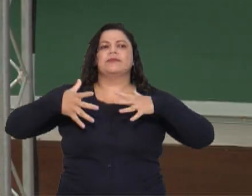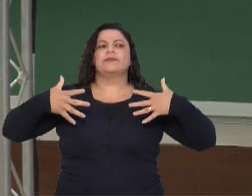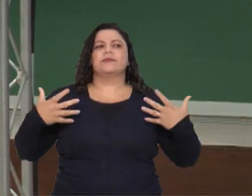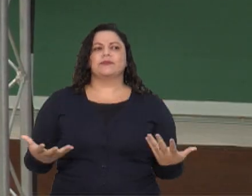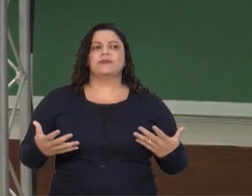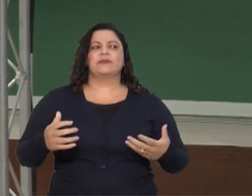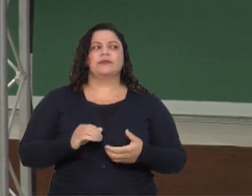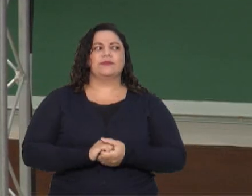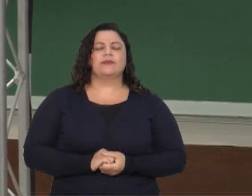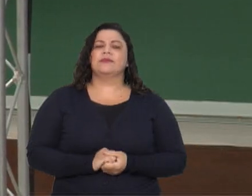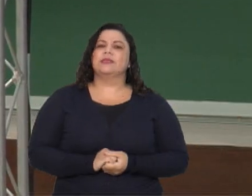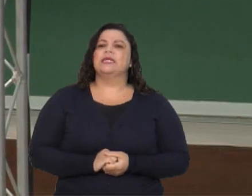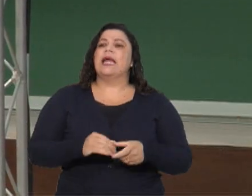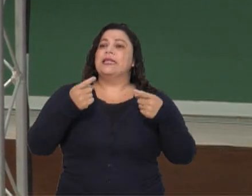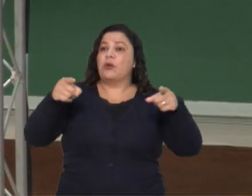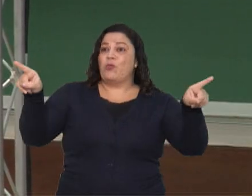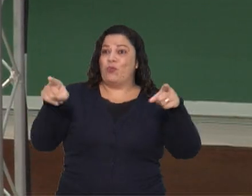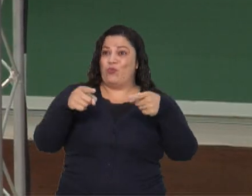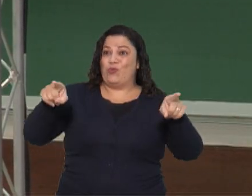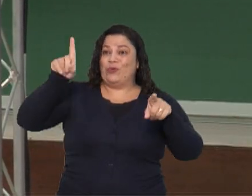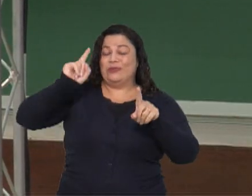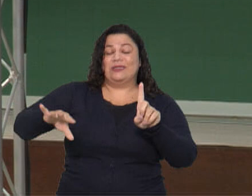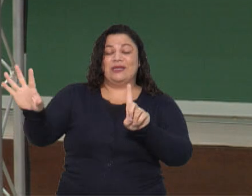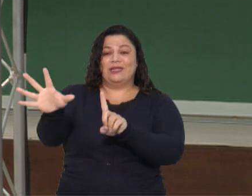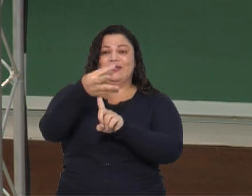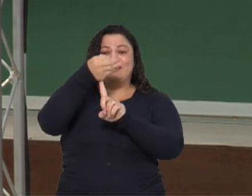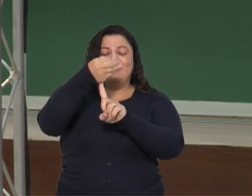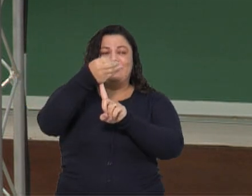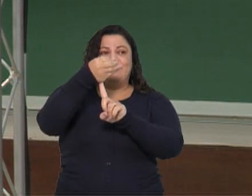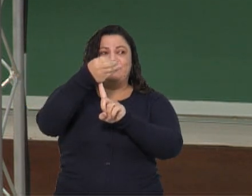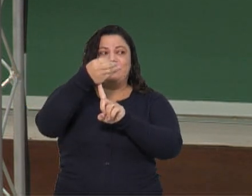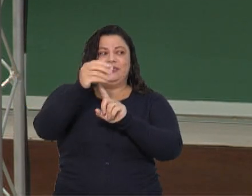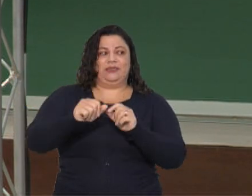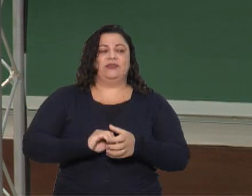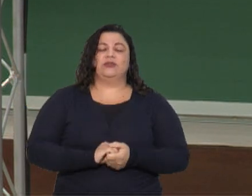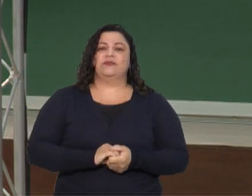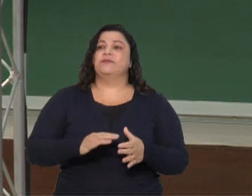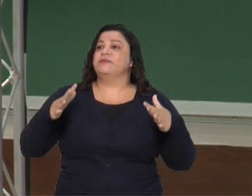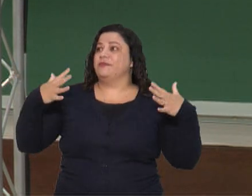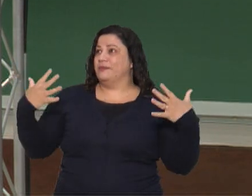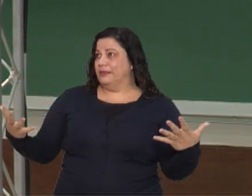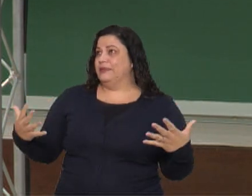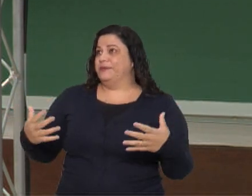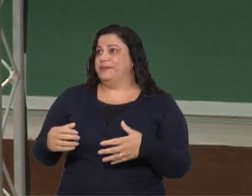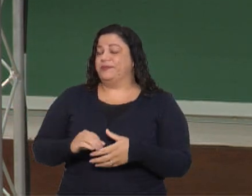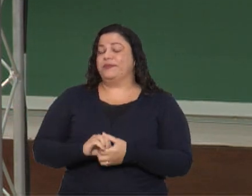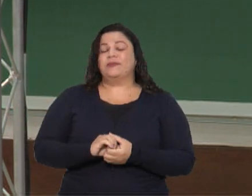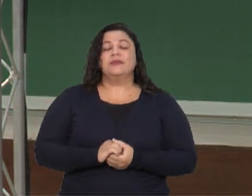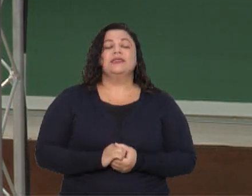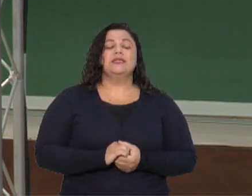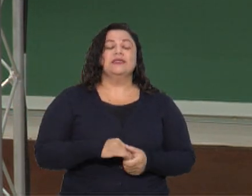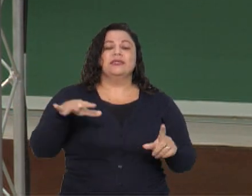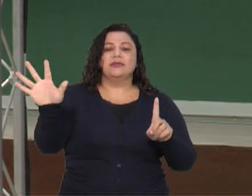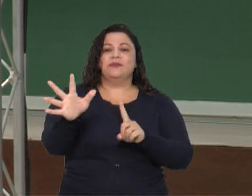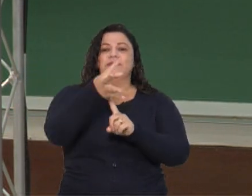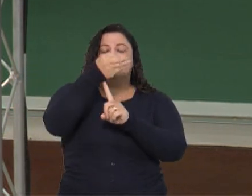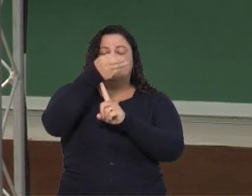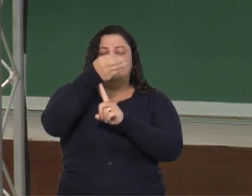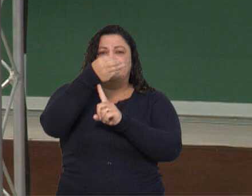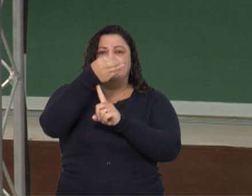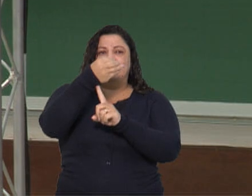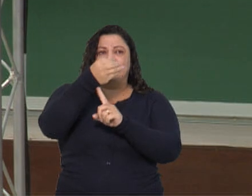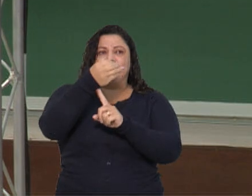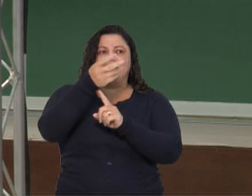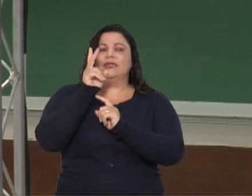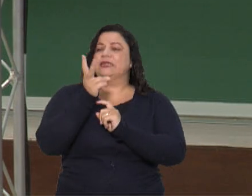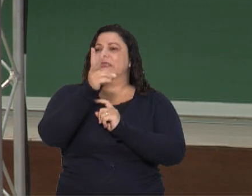música é uma arte, né? Uma aula de arte, então a música seria uma arte. E como arte, ela está sempre